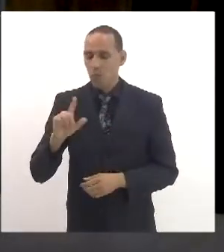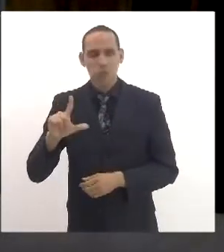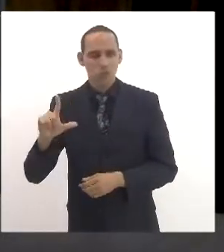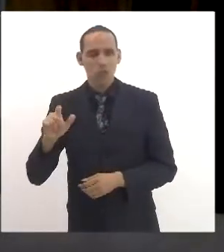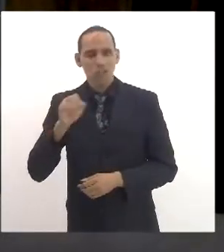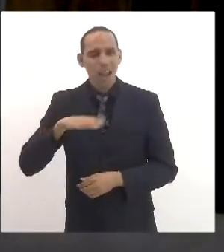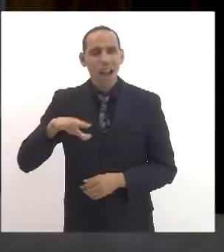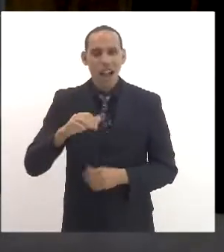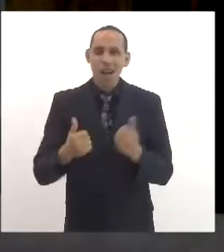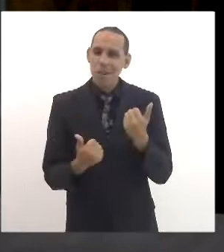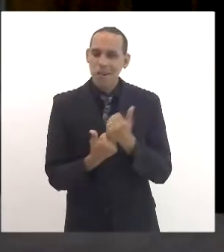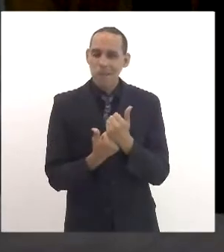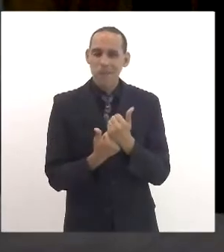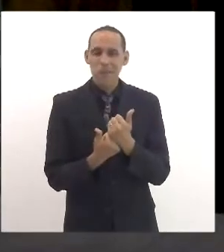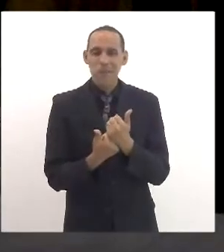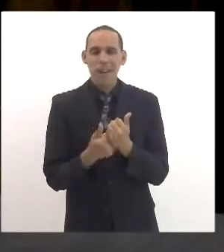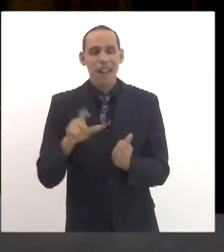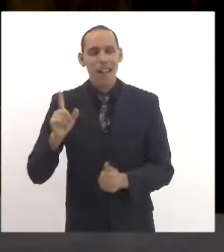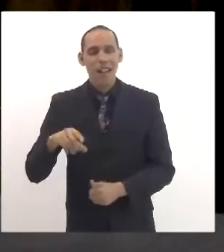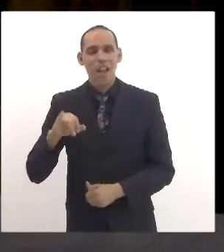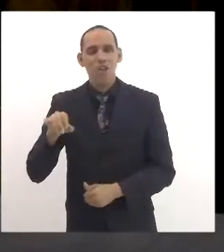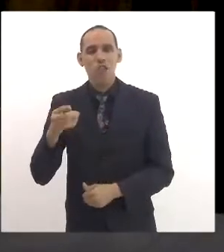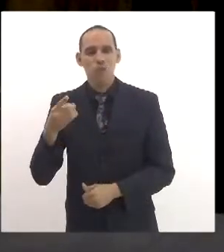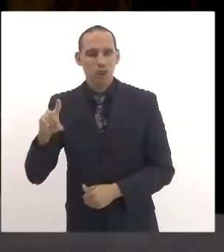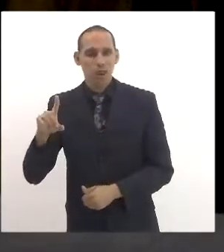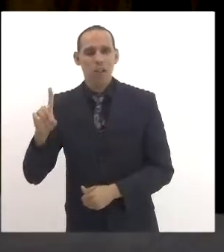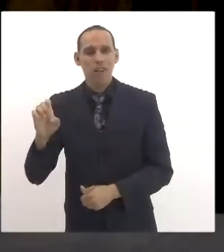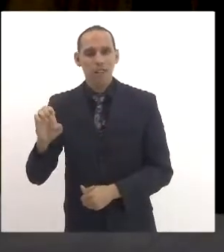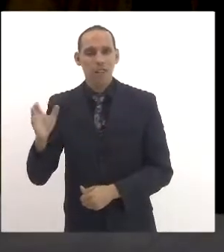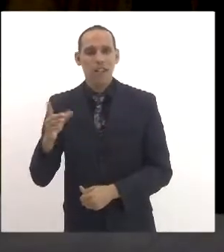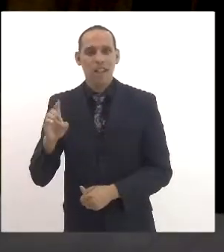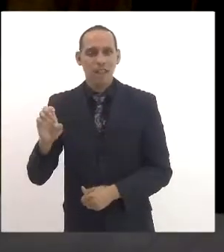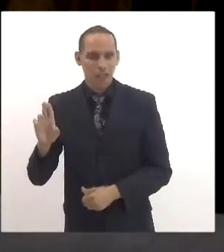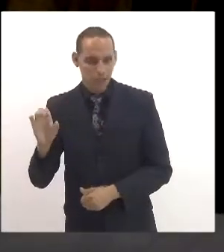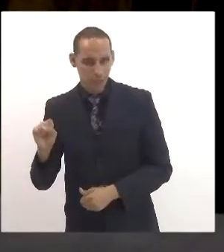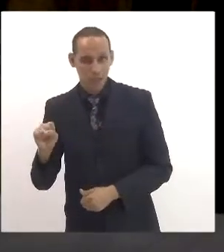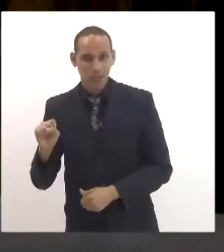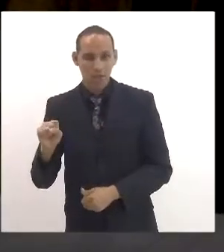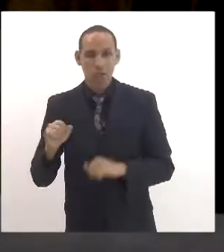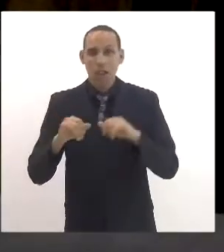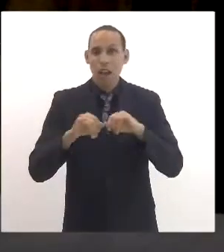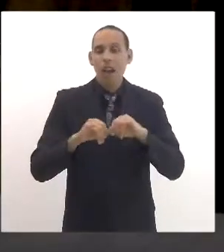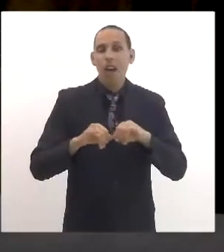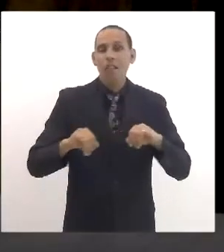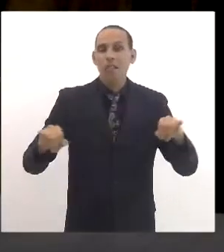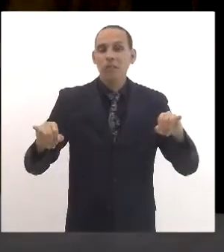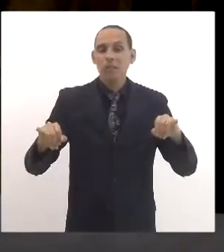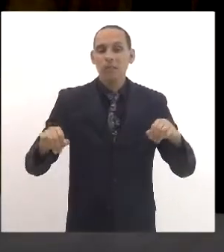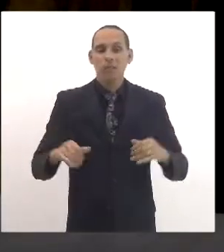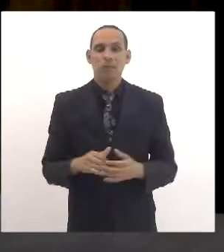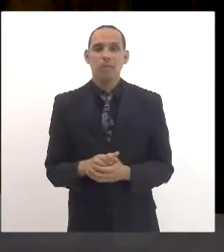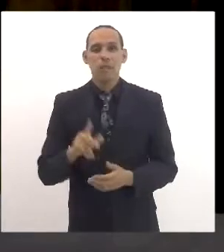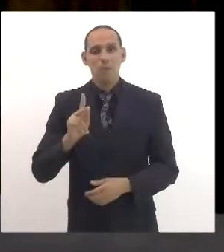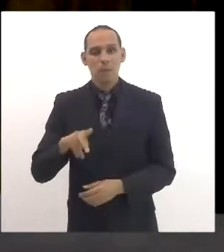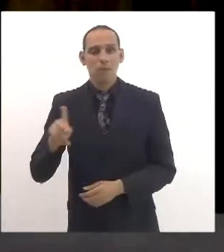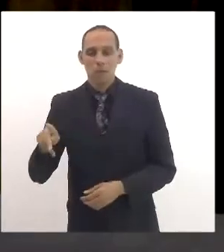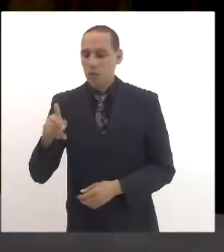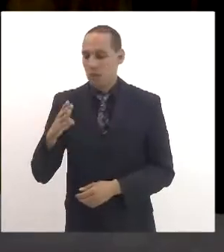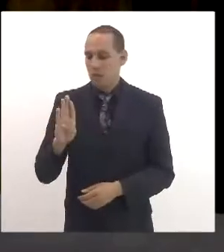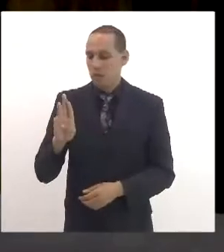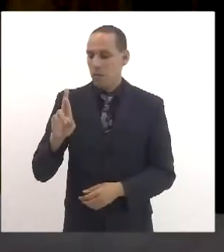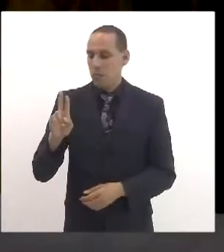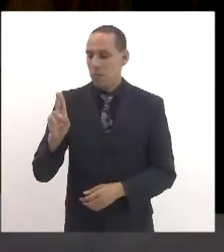cônsul-geral adjunto, o cônsul João de Deus, o anúncio feito pelo professor Bruno